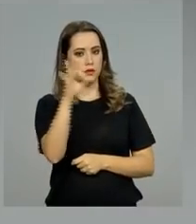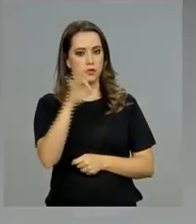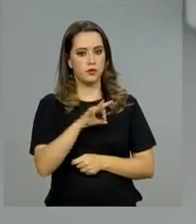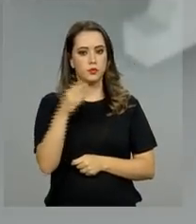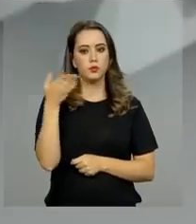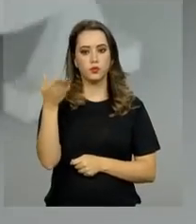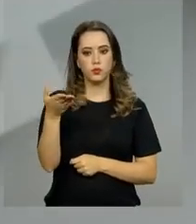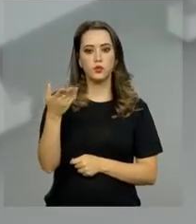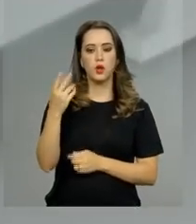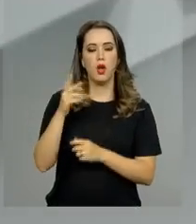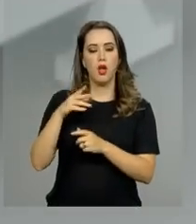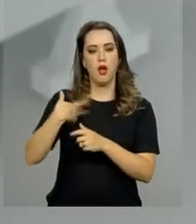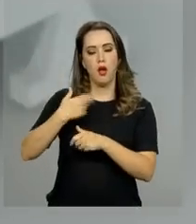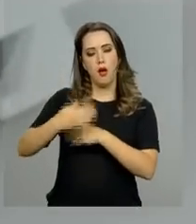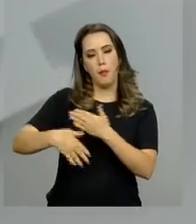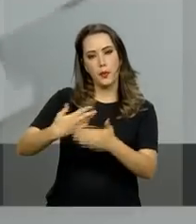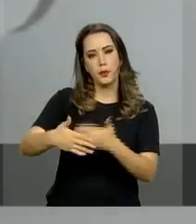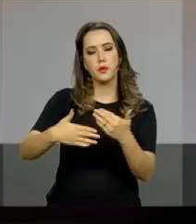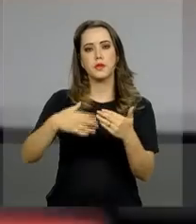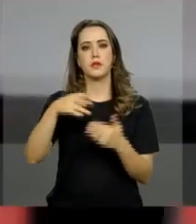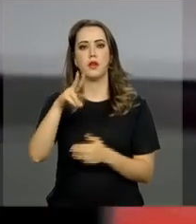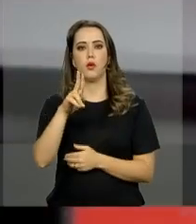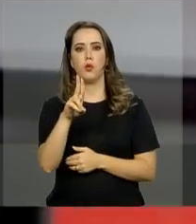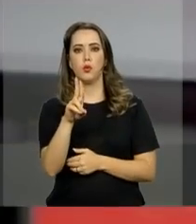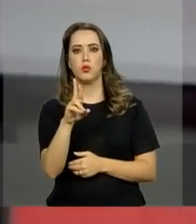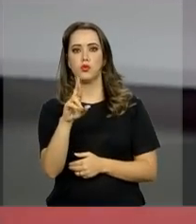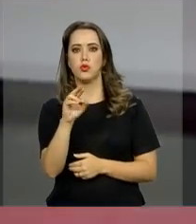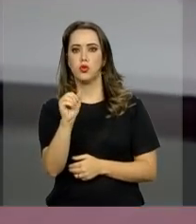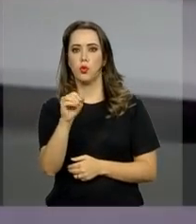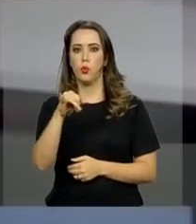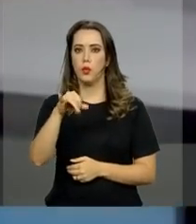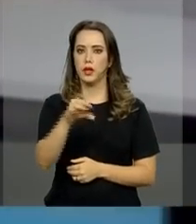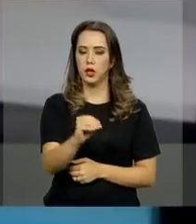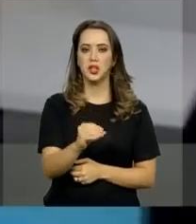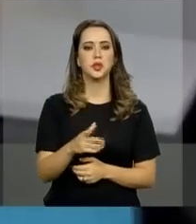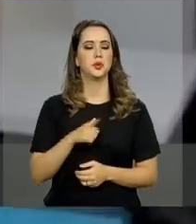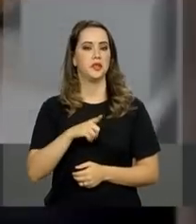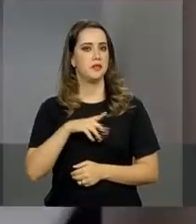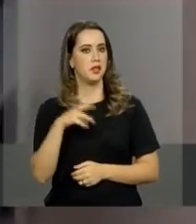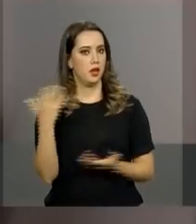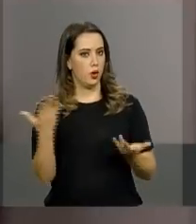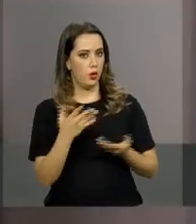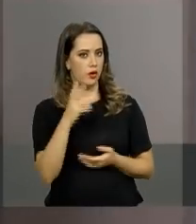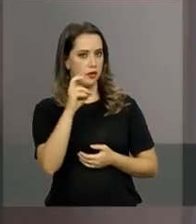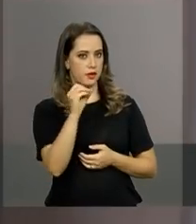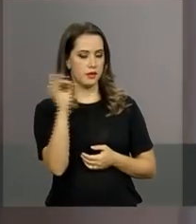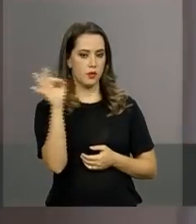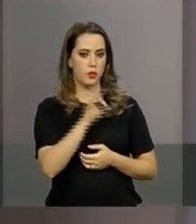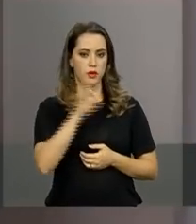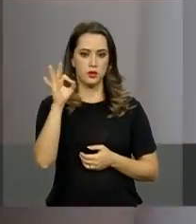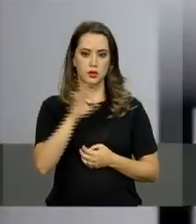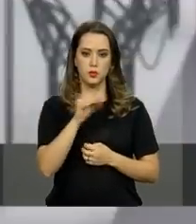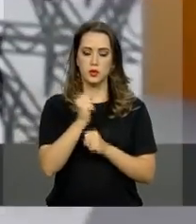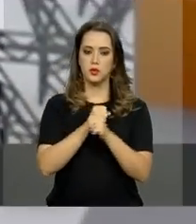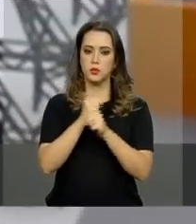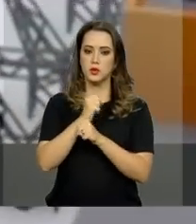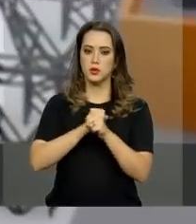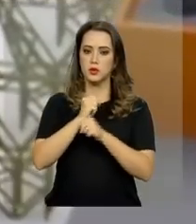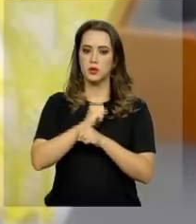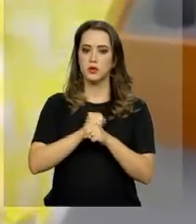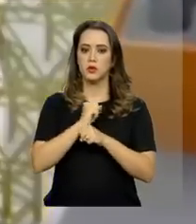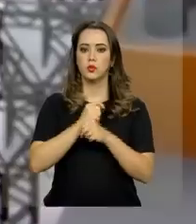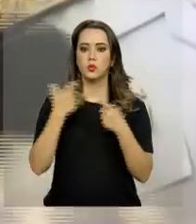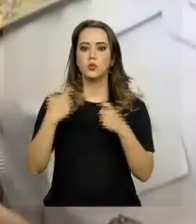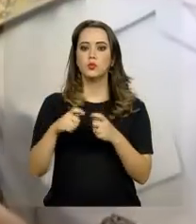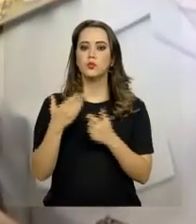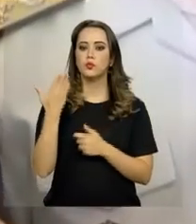urânio enriquecido e forneça o equivalente a 50% do necessário para uma recarga anual da usina de